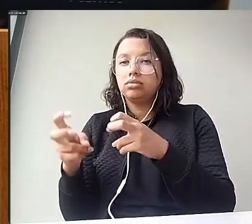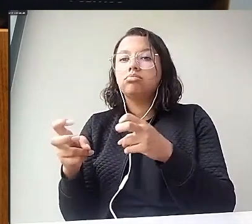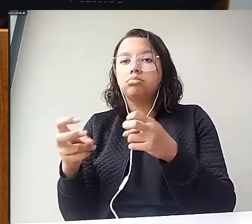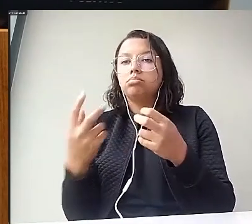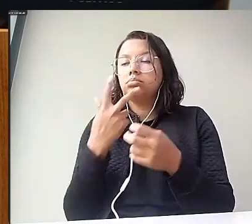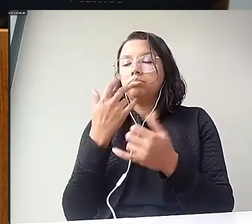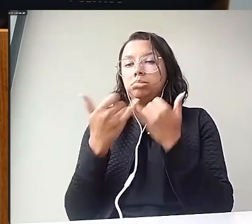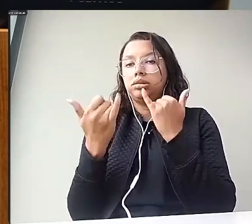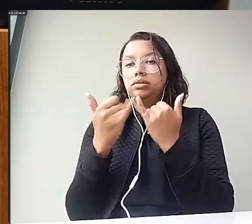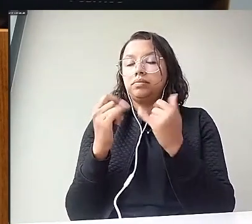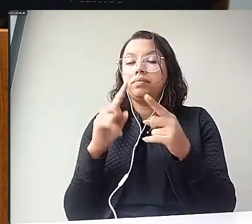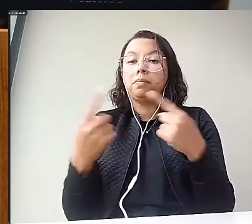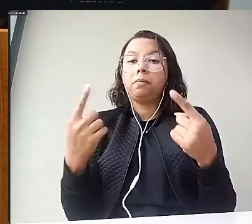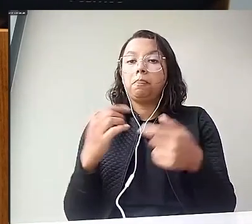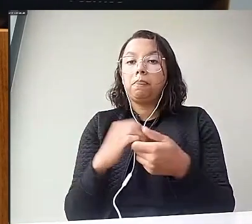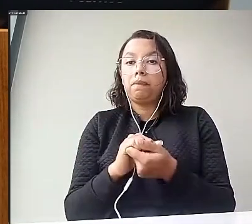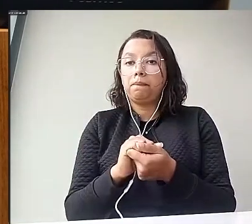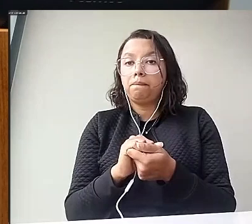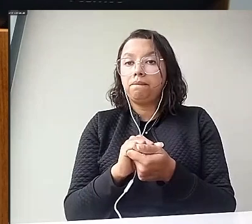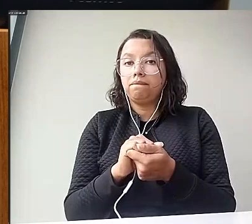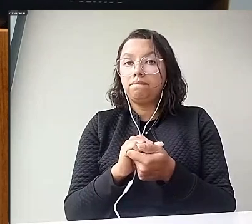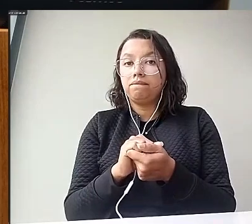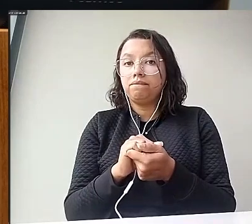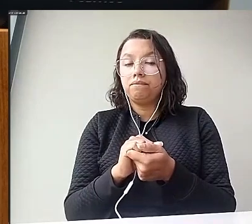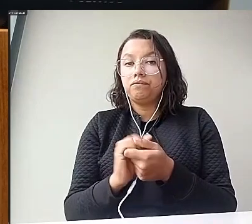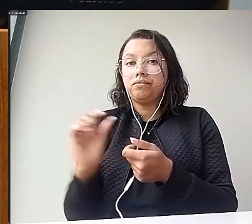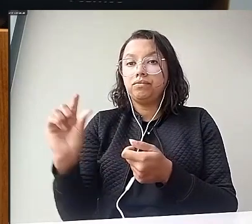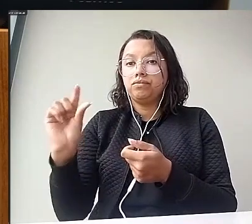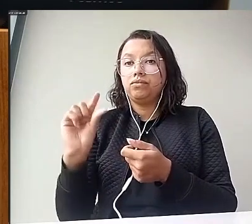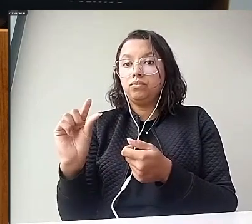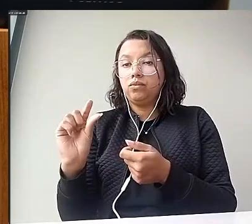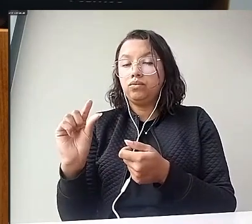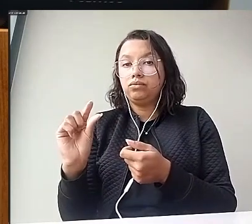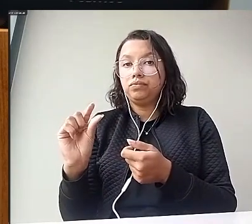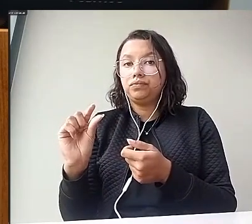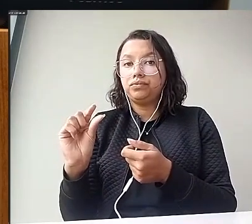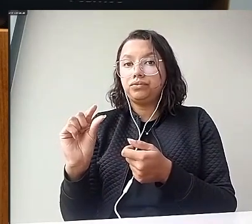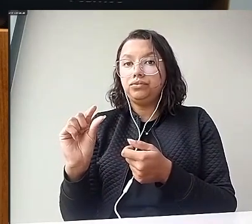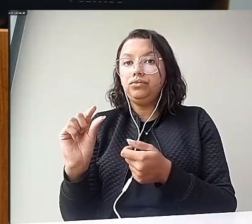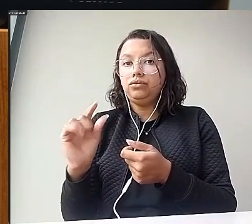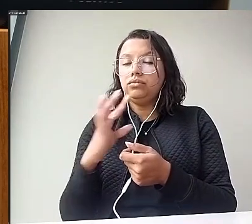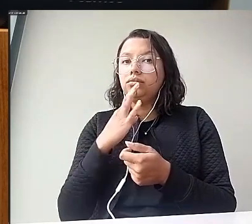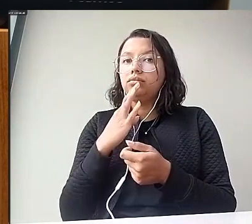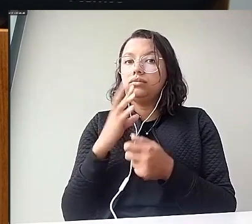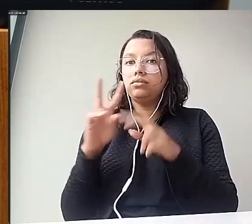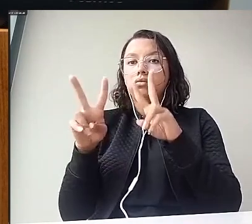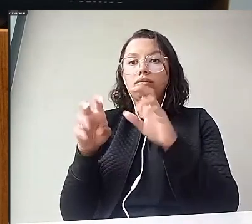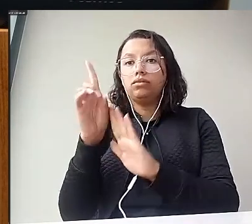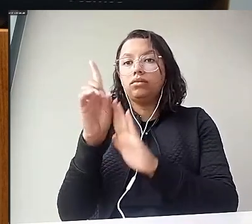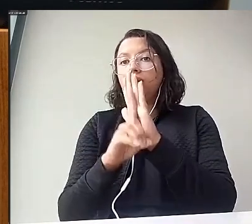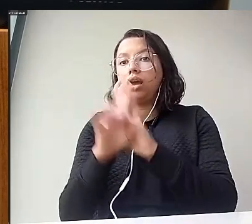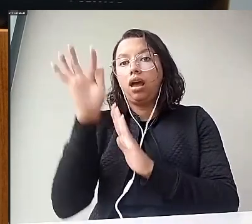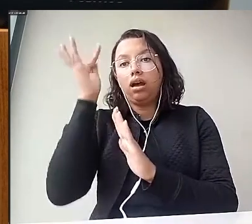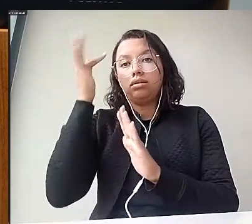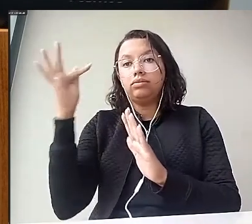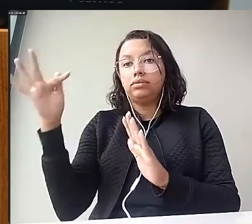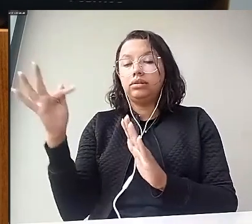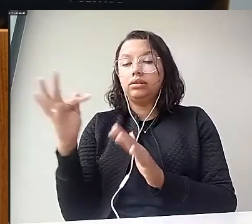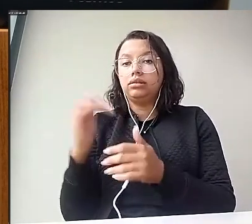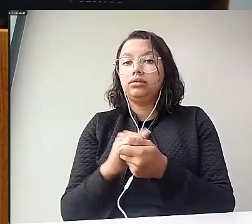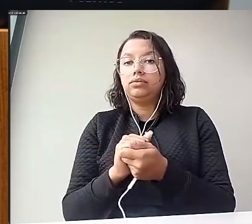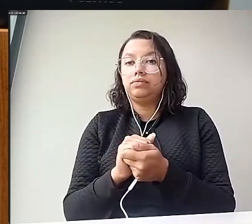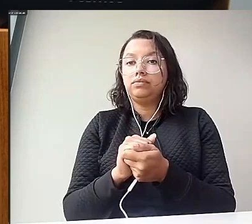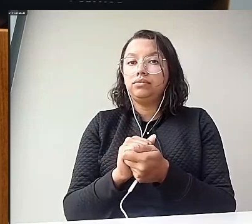Mas, do pouco, né, que eu conheço do direito francês, mais do